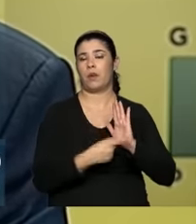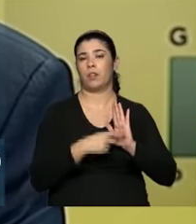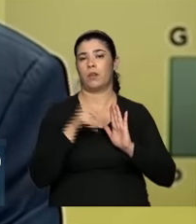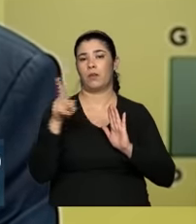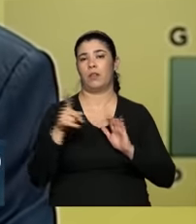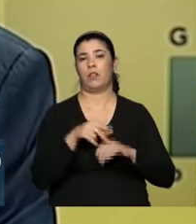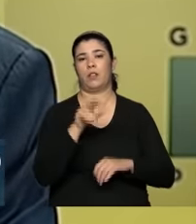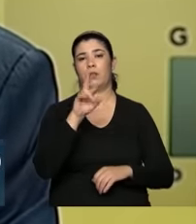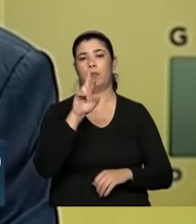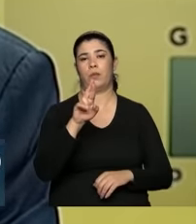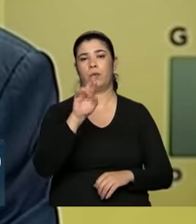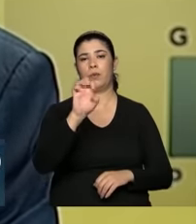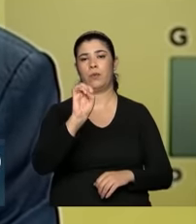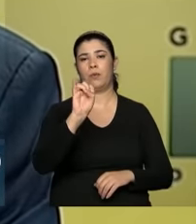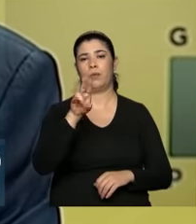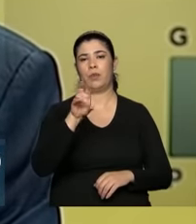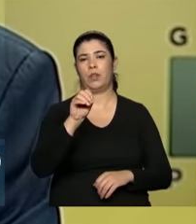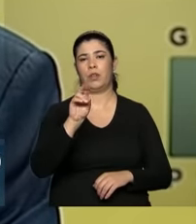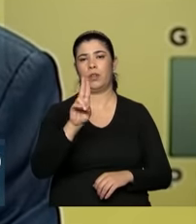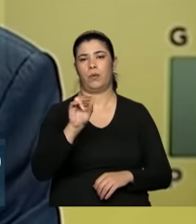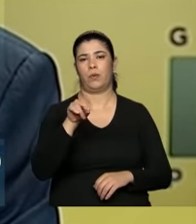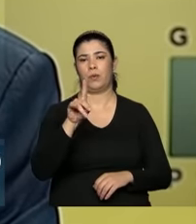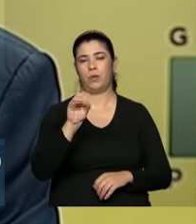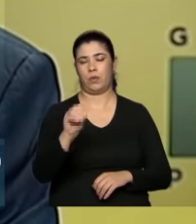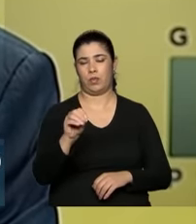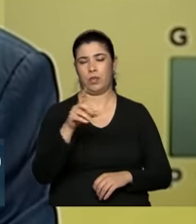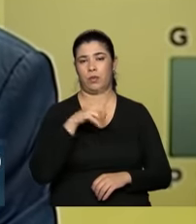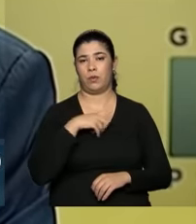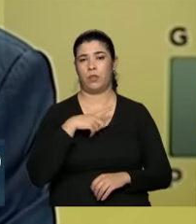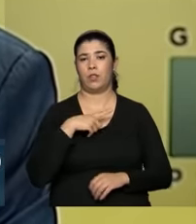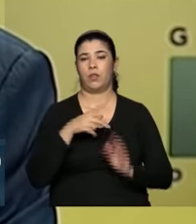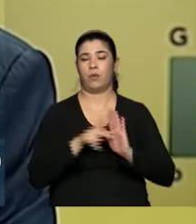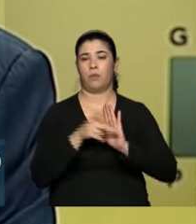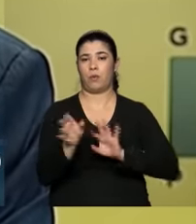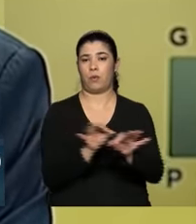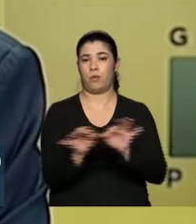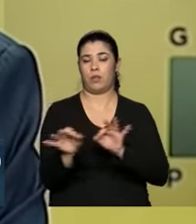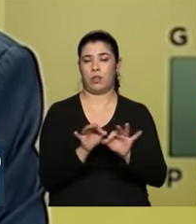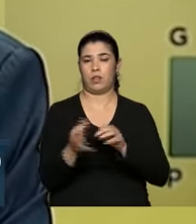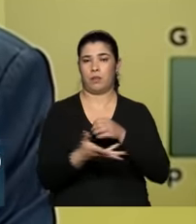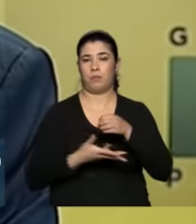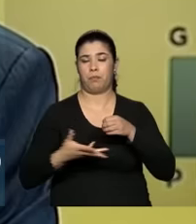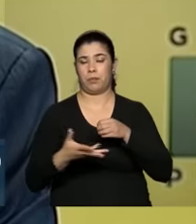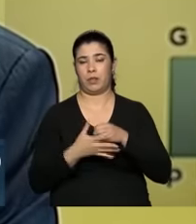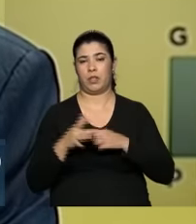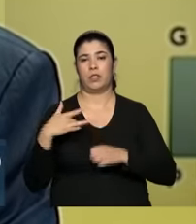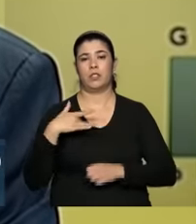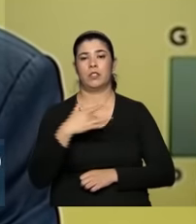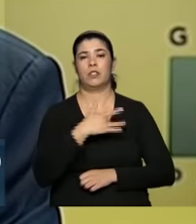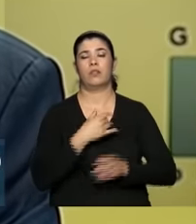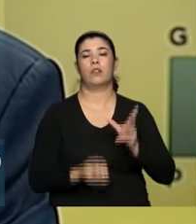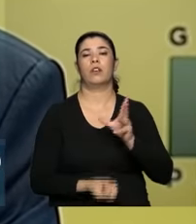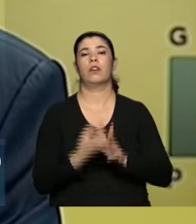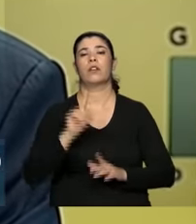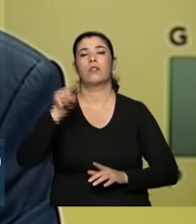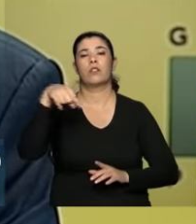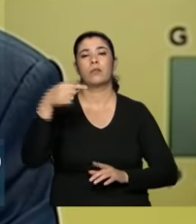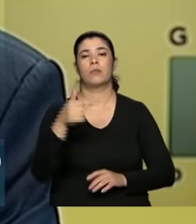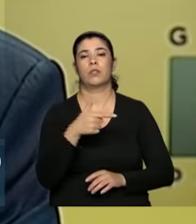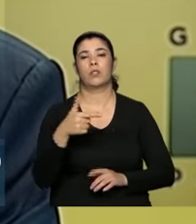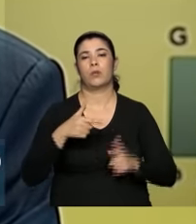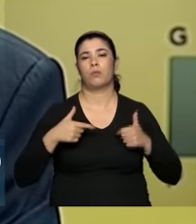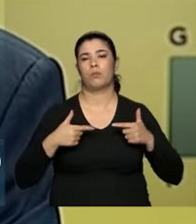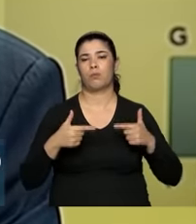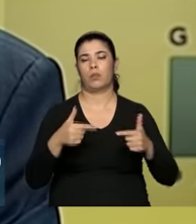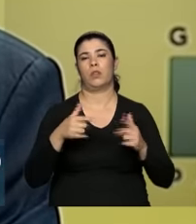um sistema de saúde, o Sistema Nacional de Saúde, foi criado no pós-Segunda Guerra Mundial e que é exemplar